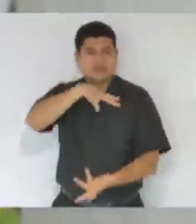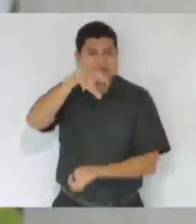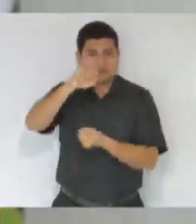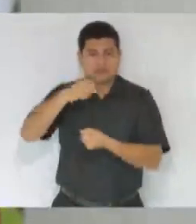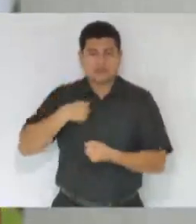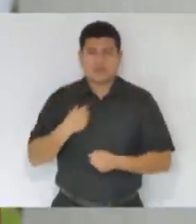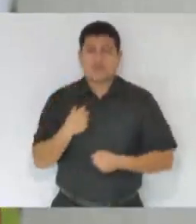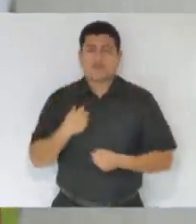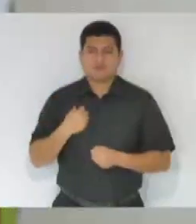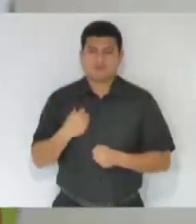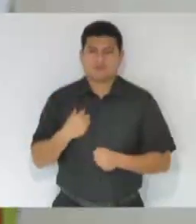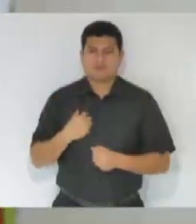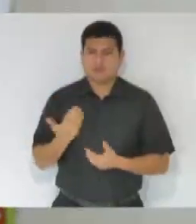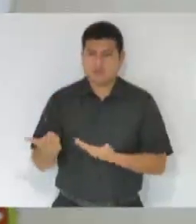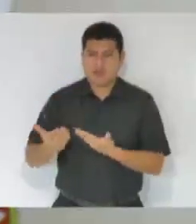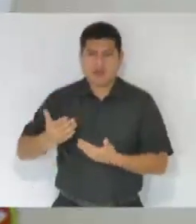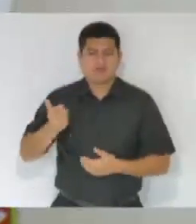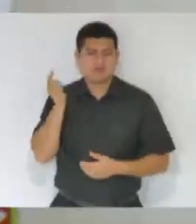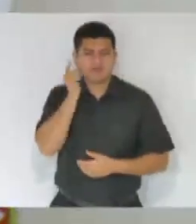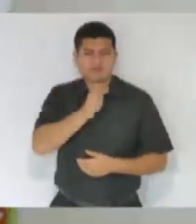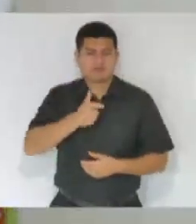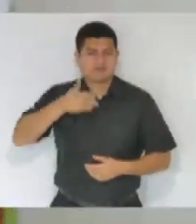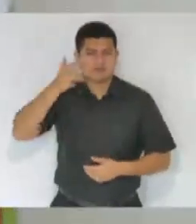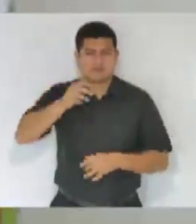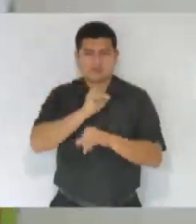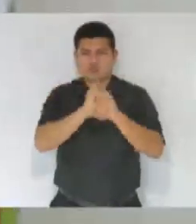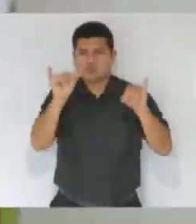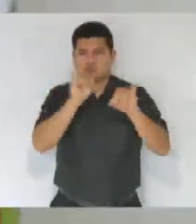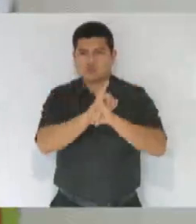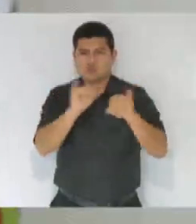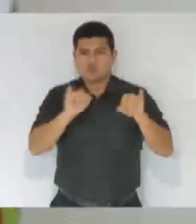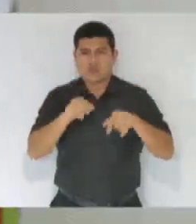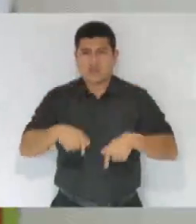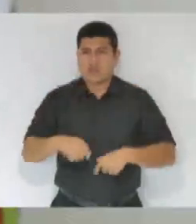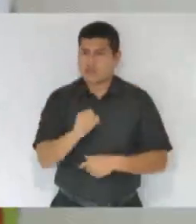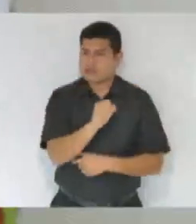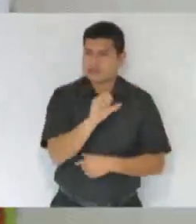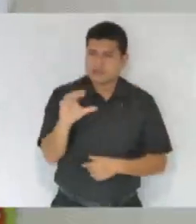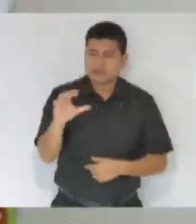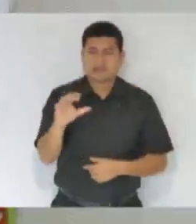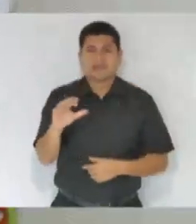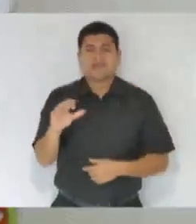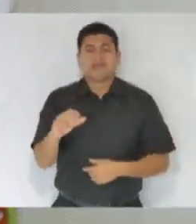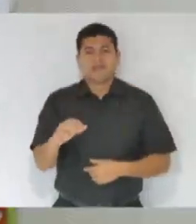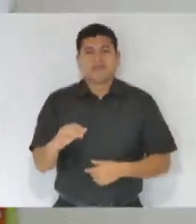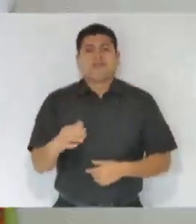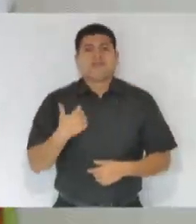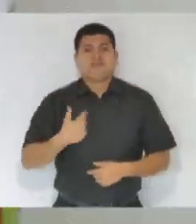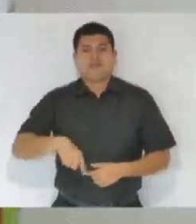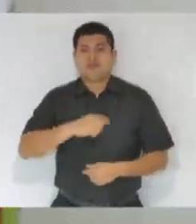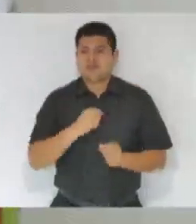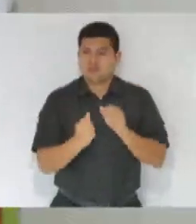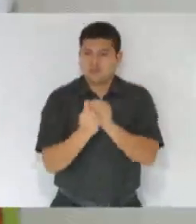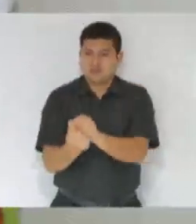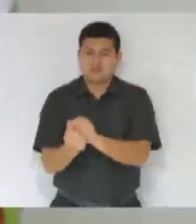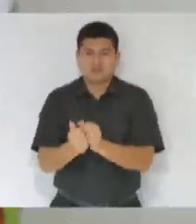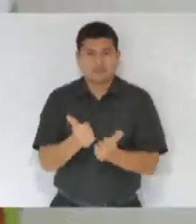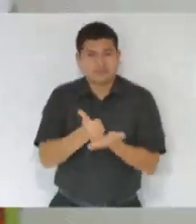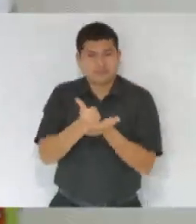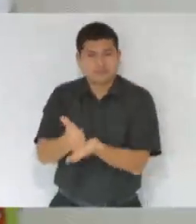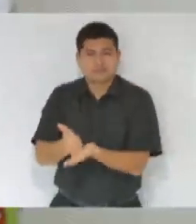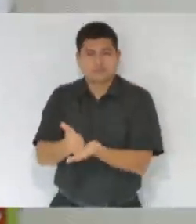ecoe aos menos em nossa Santa Catarina. Nós iremos juntos em apoio aos objetivos